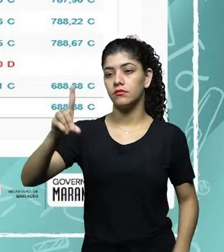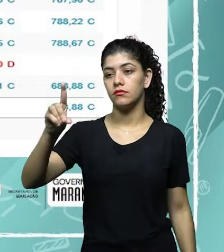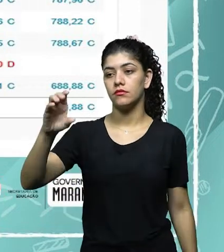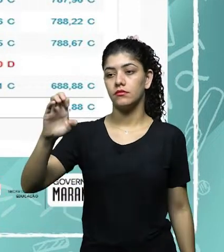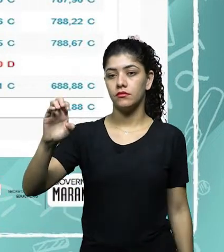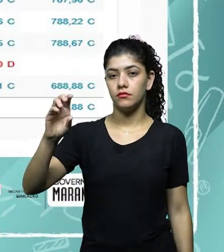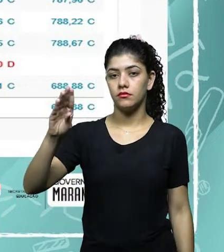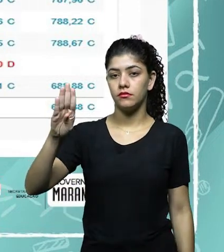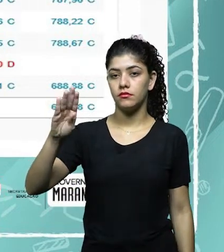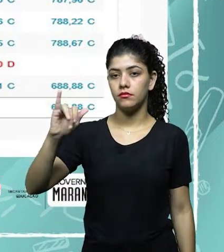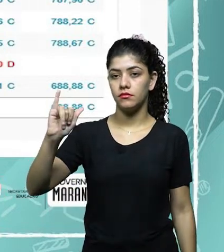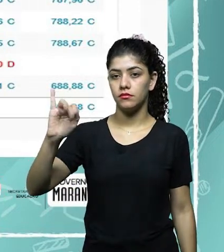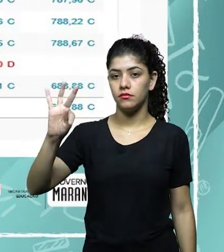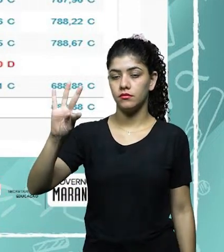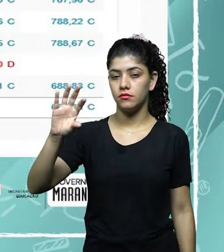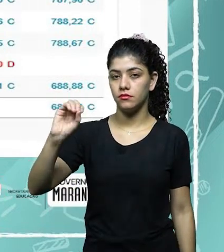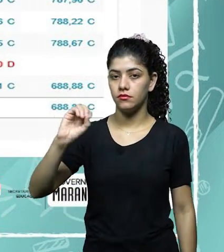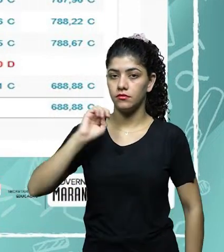débito, certo?